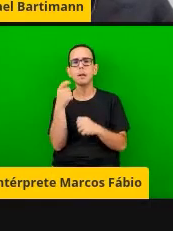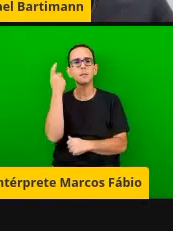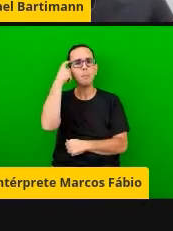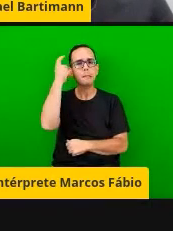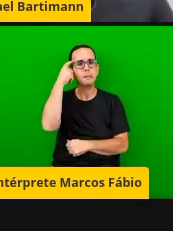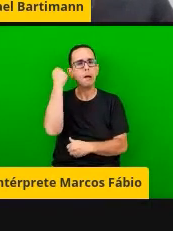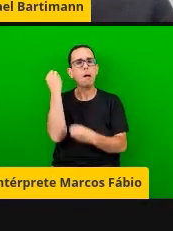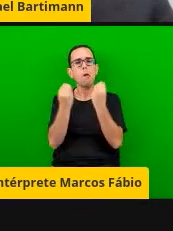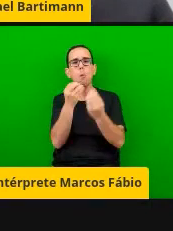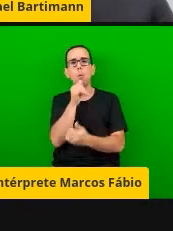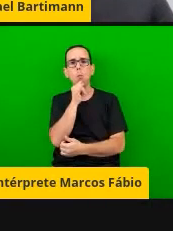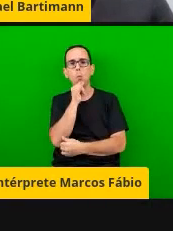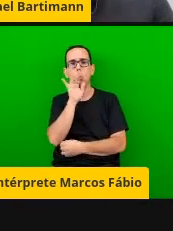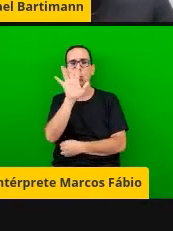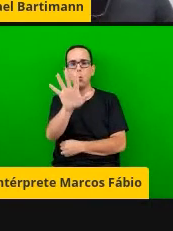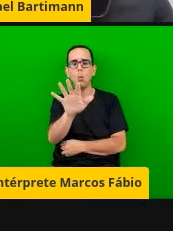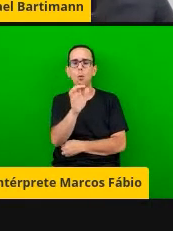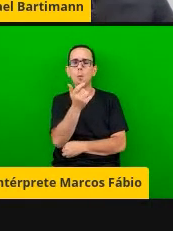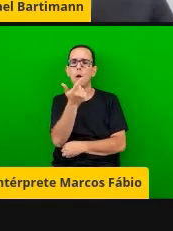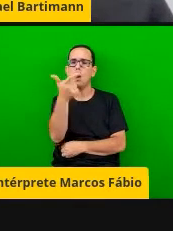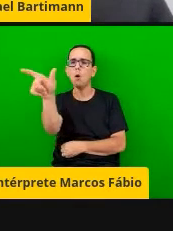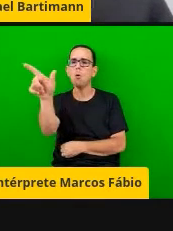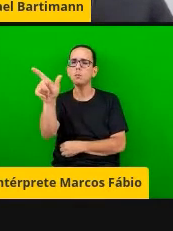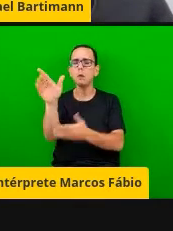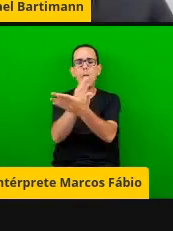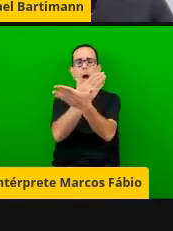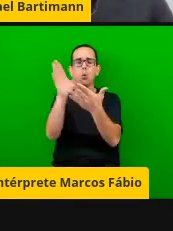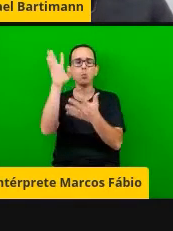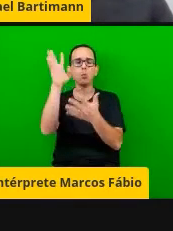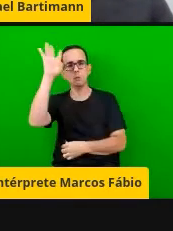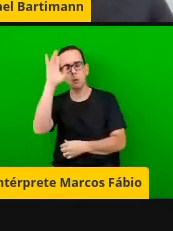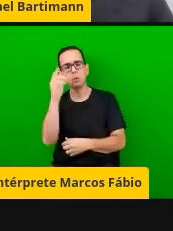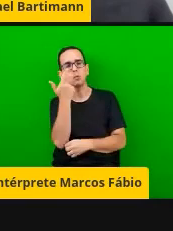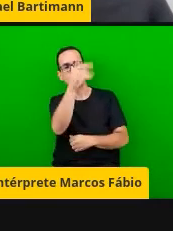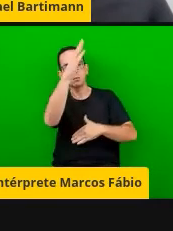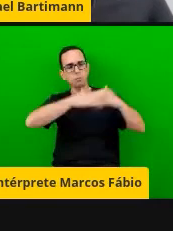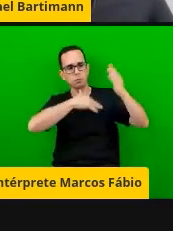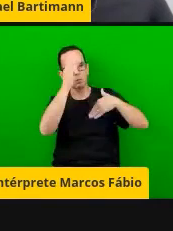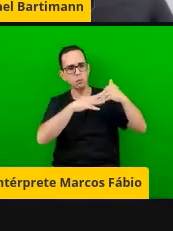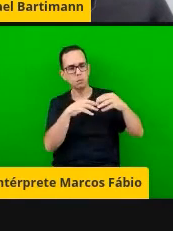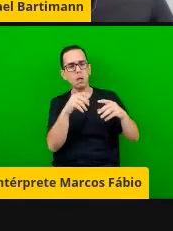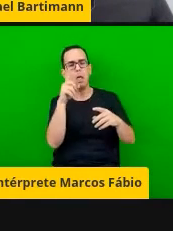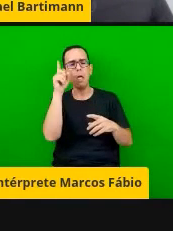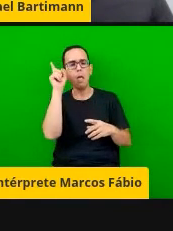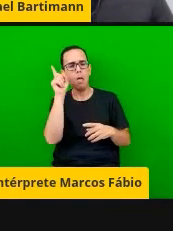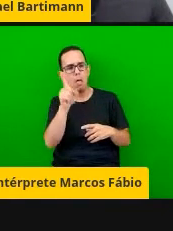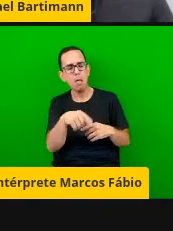exemplo, que para alguns autores ou para outros profissionais, por exemplo, sobretudo aí